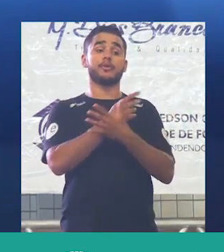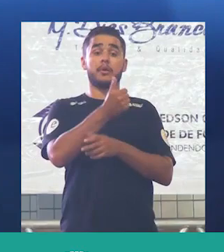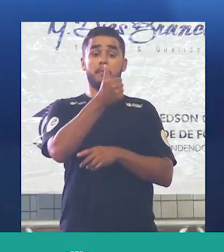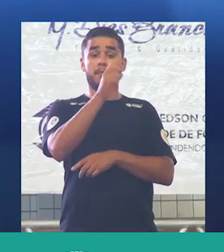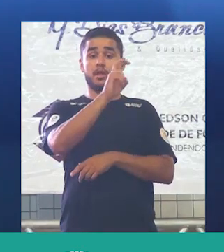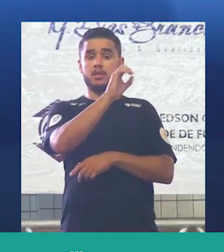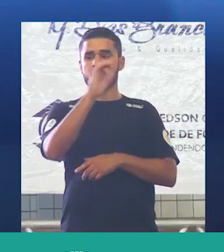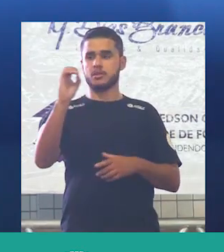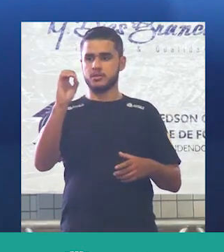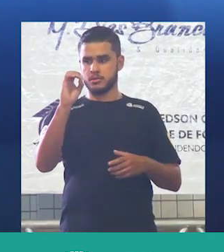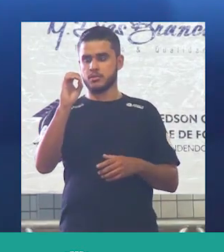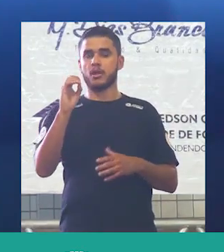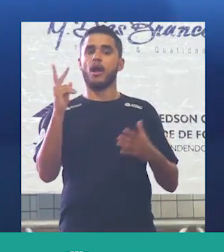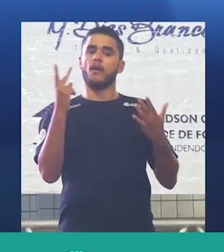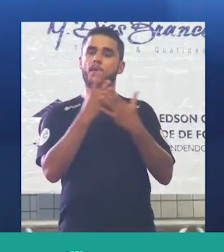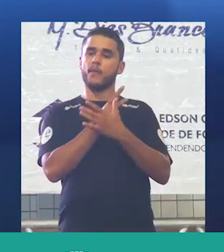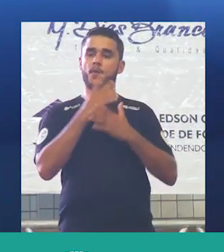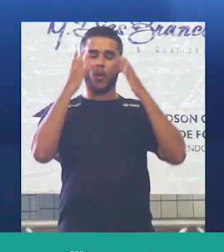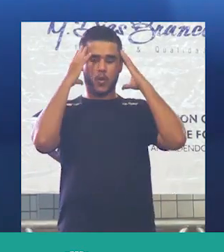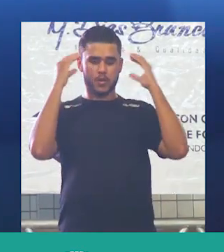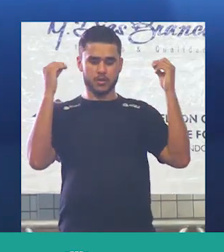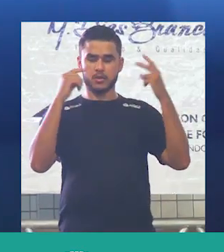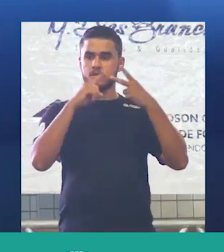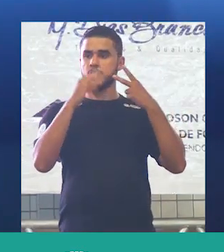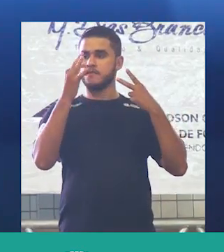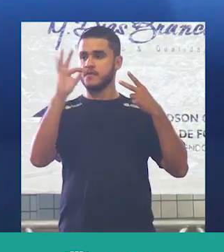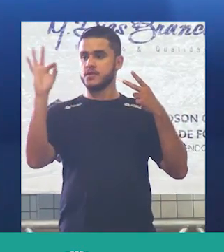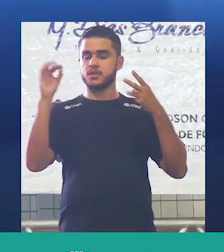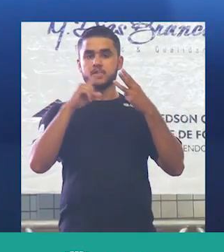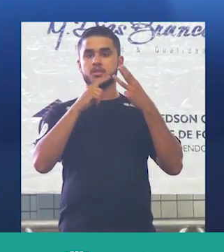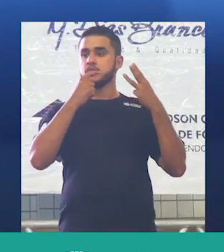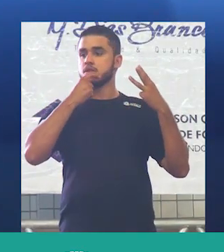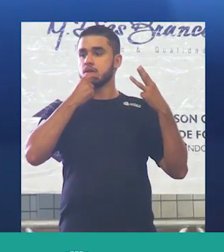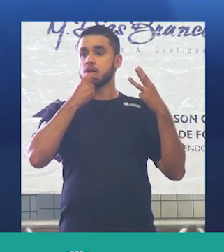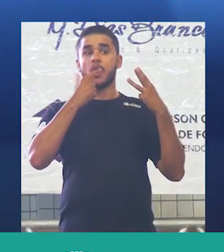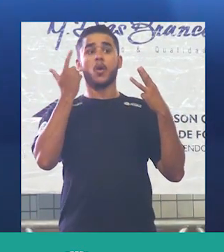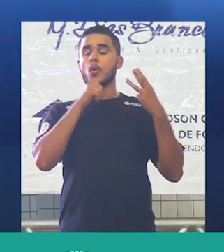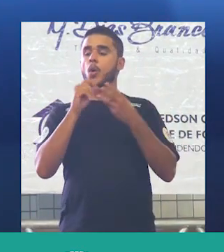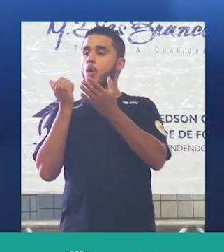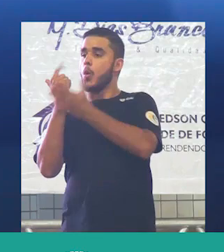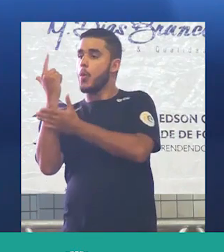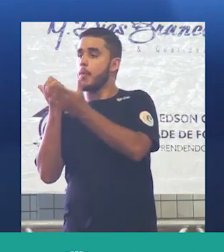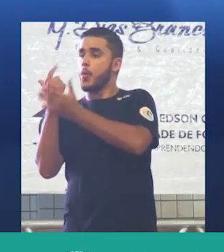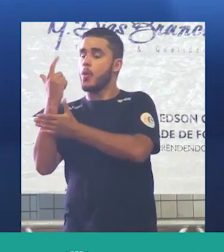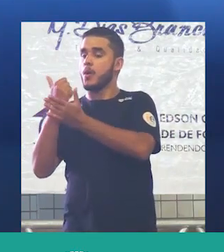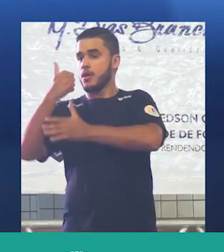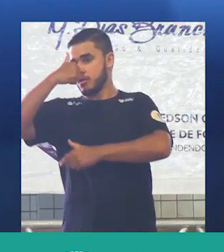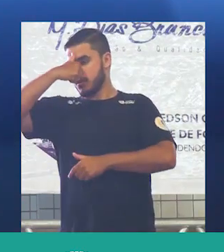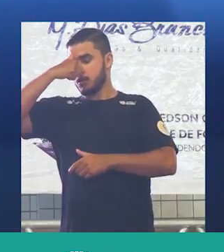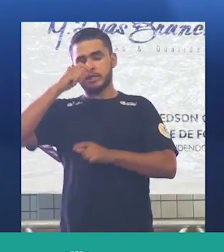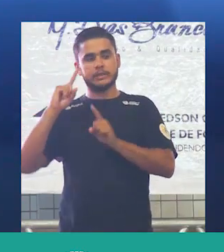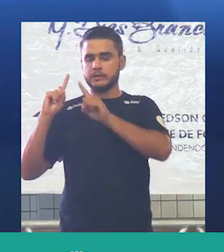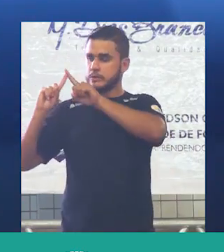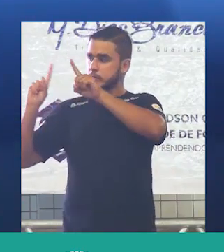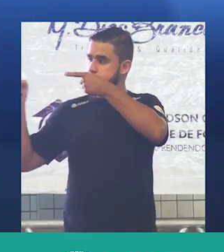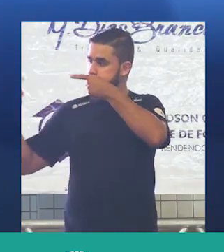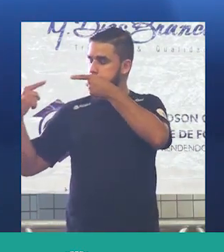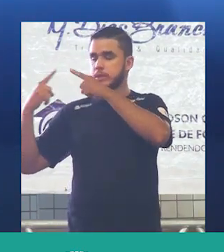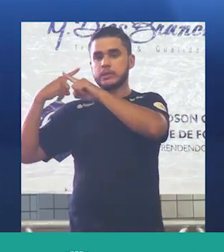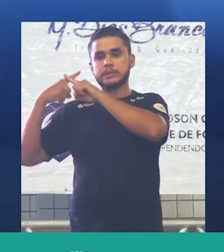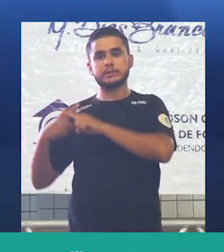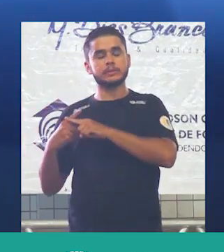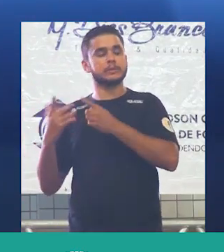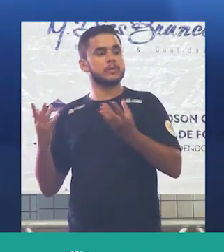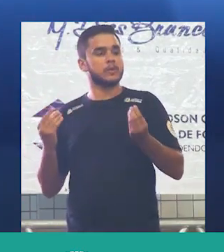ingleses também começaram agora a ir comprar produtos na Índia. e Portugal passou a ter concorrência. O lucro